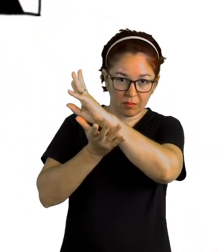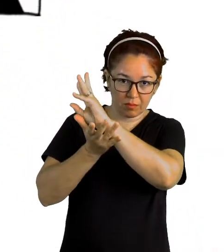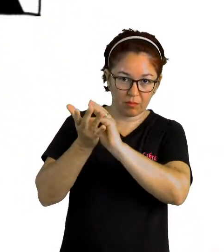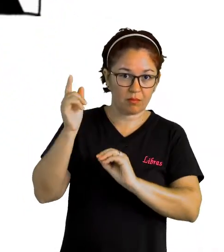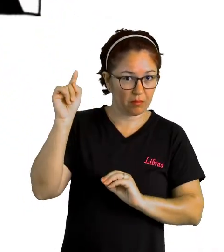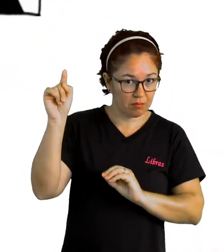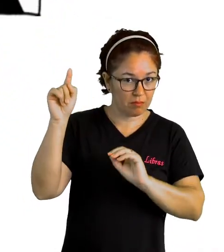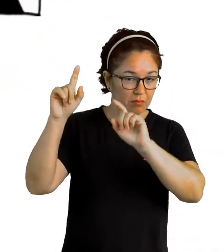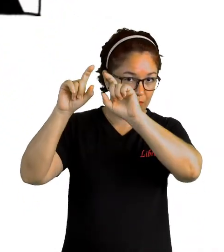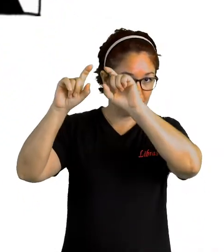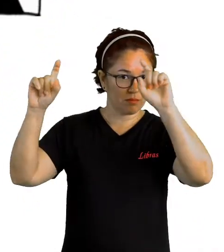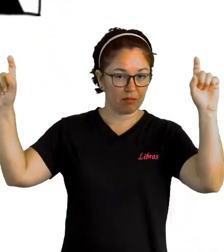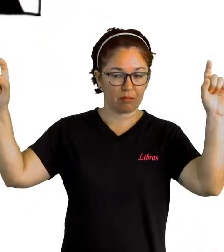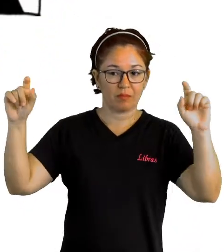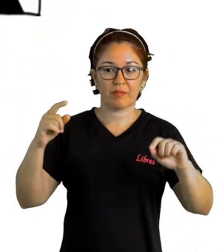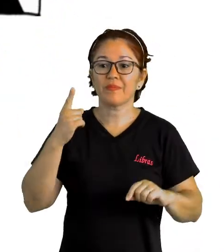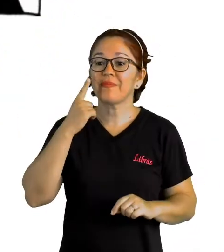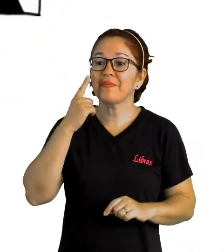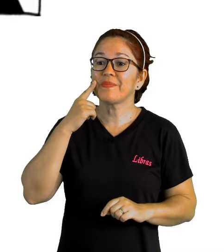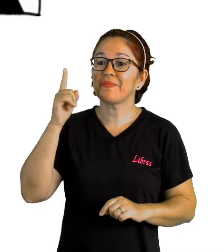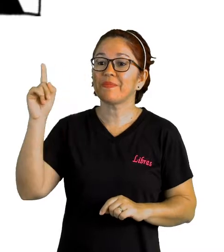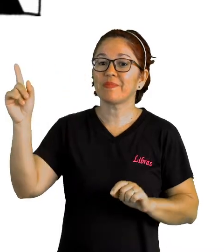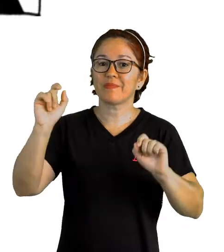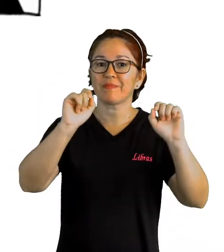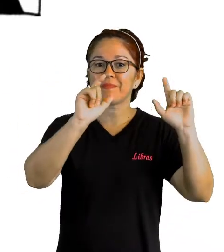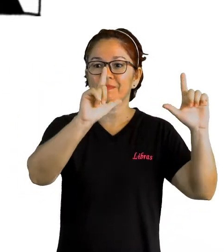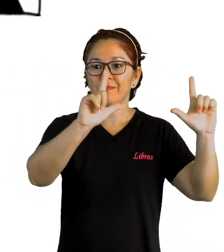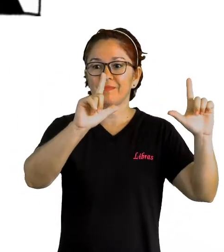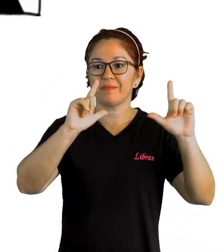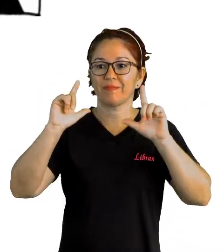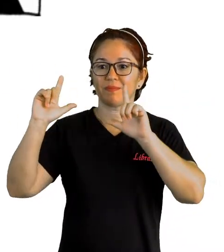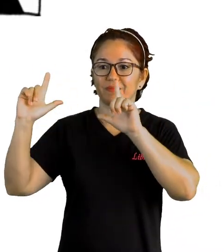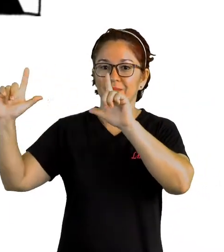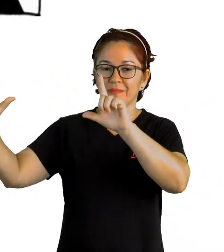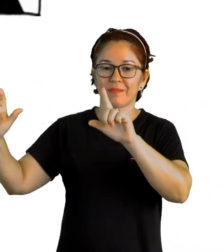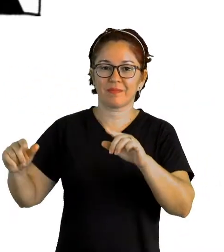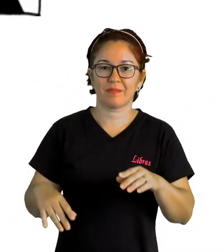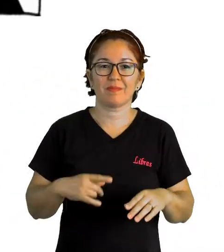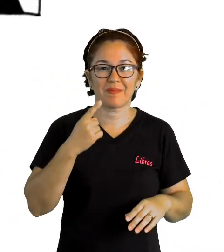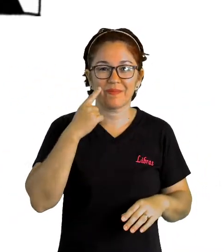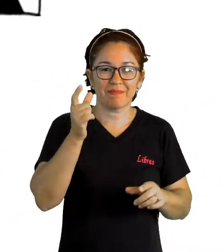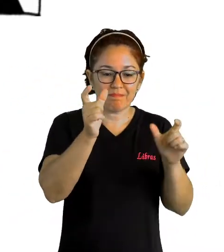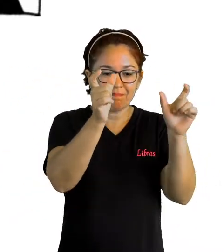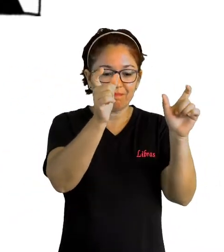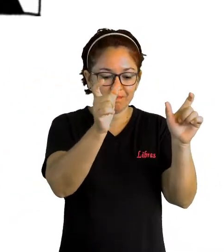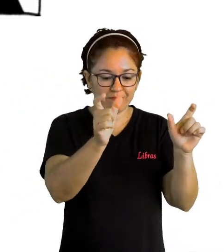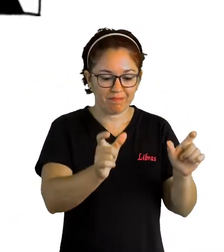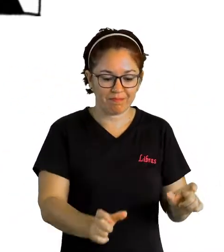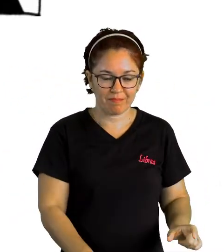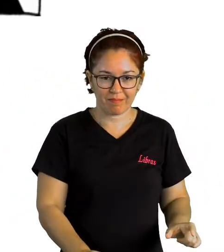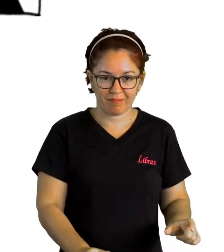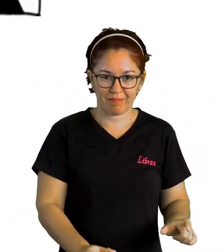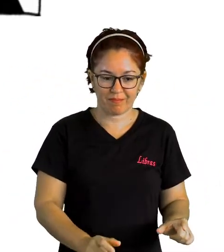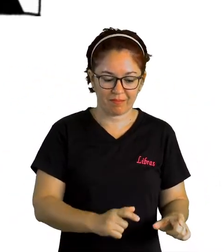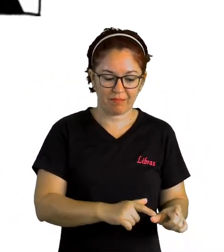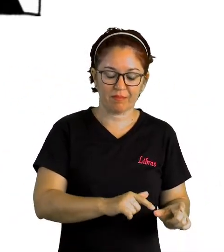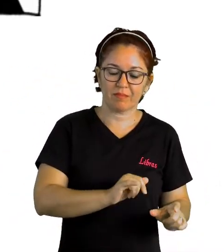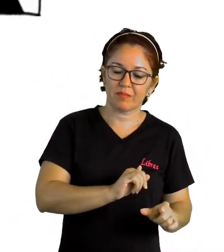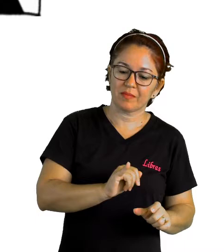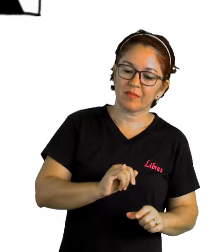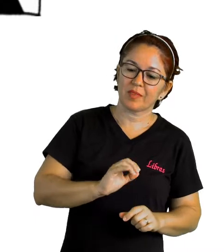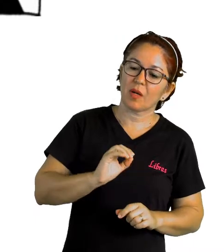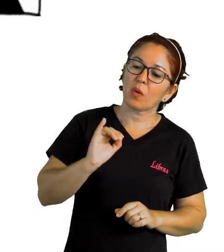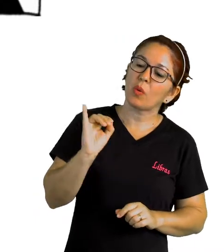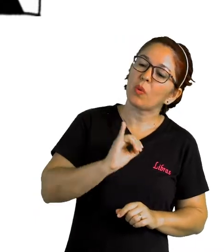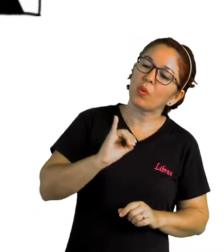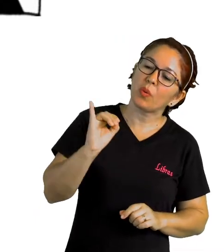Então vamos lá, nós estamos vendo aí 2 personagens. E aí o primeiro personagem fala o seguinte: Oi,